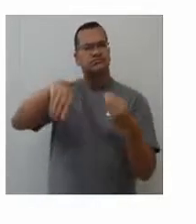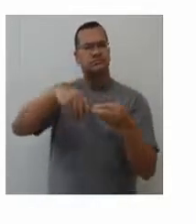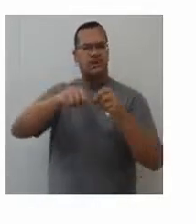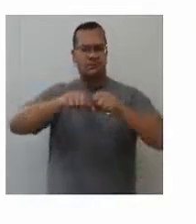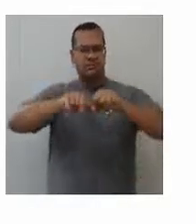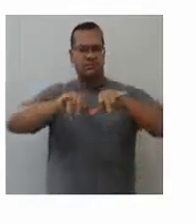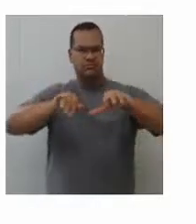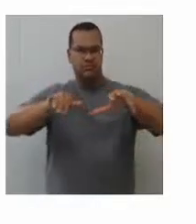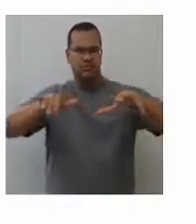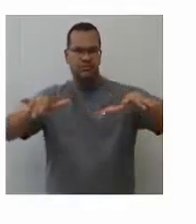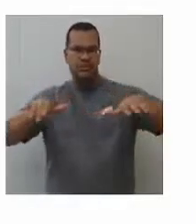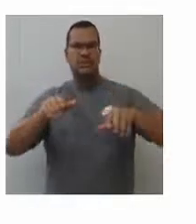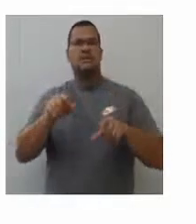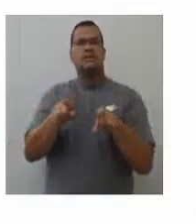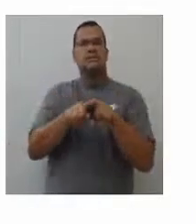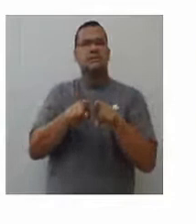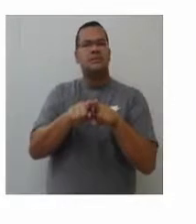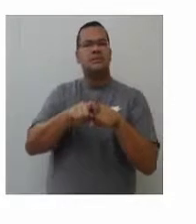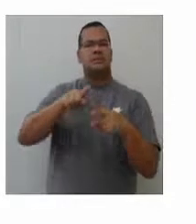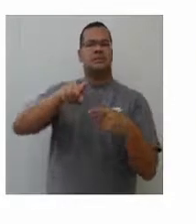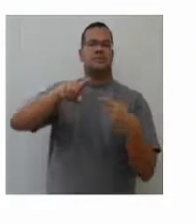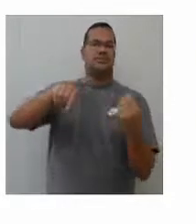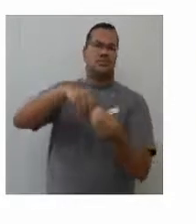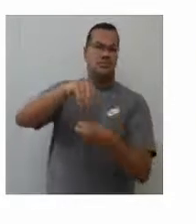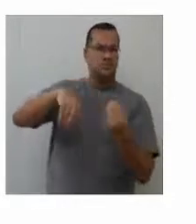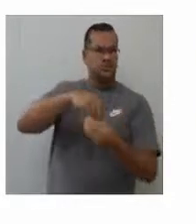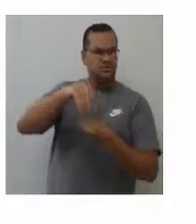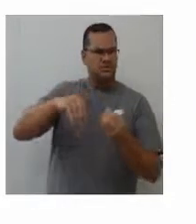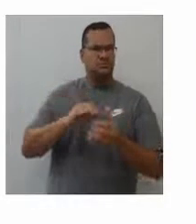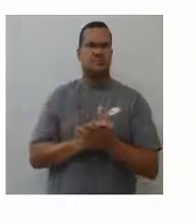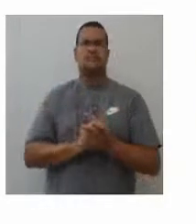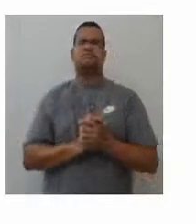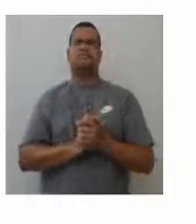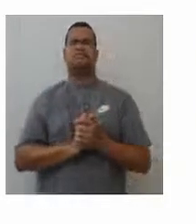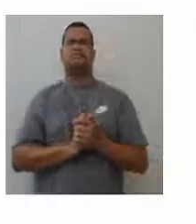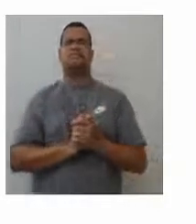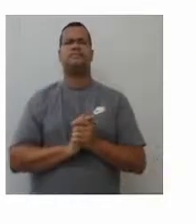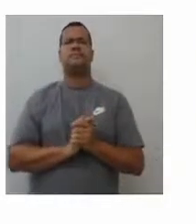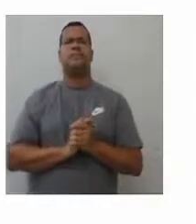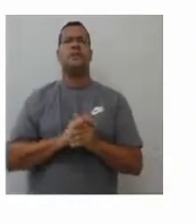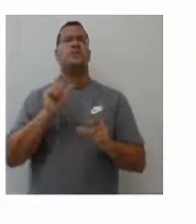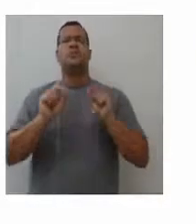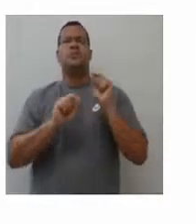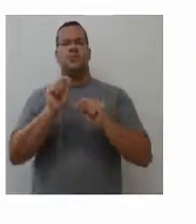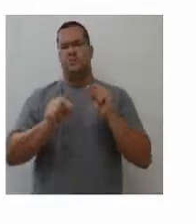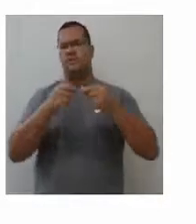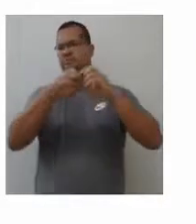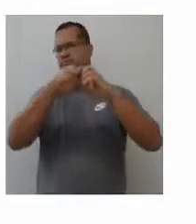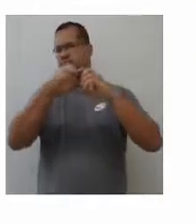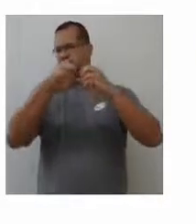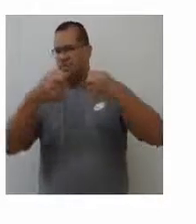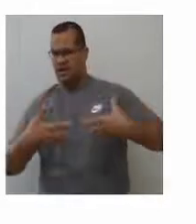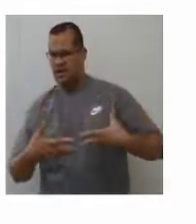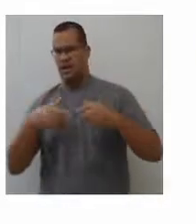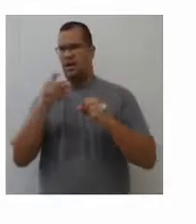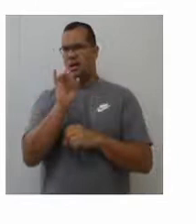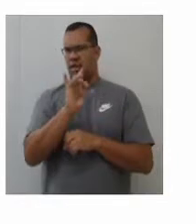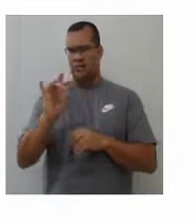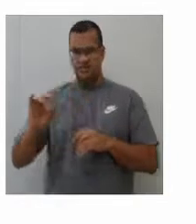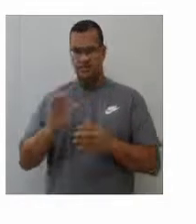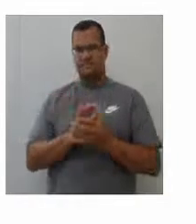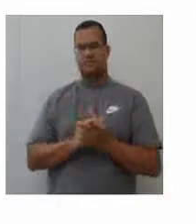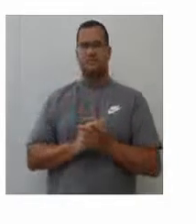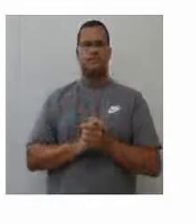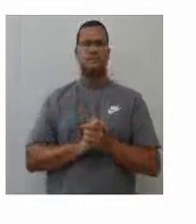dispersão coloidal e solução. Então vamos lá, pessoal. Quero chamar a atenção para vocês disso aí. Então o que é que